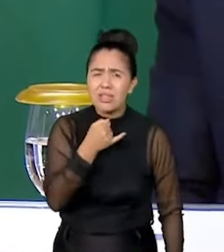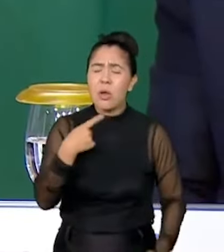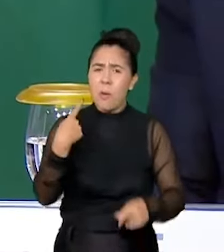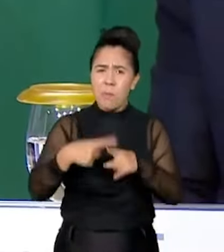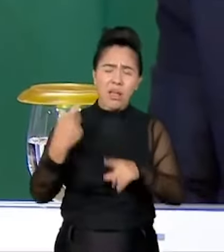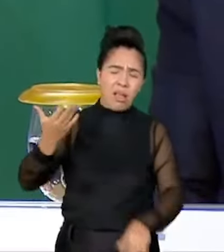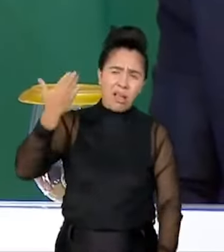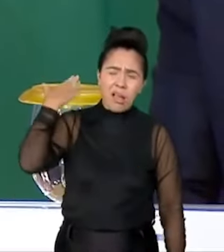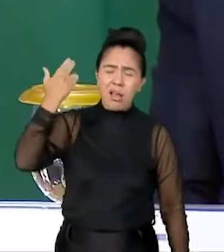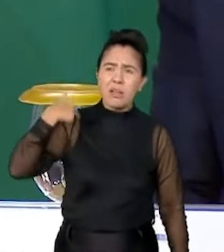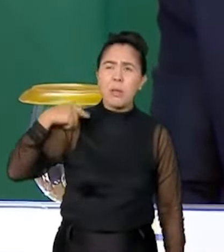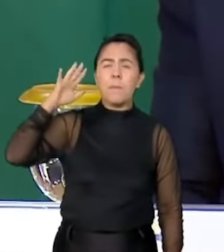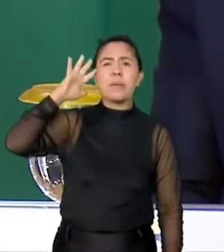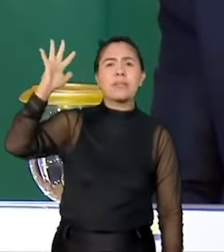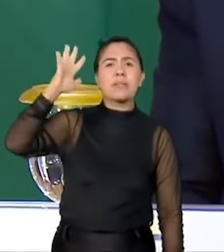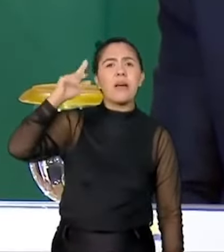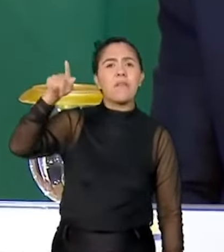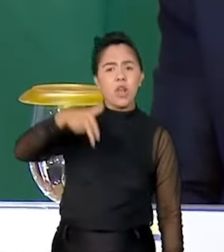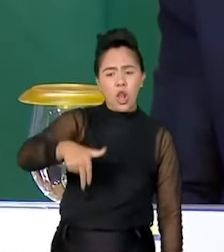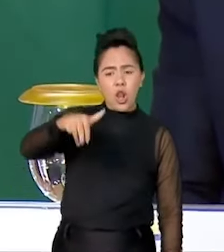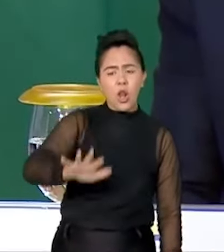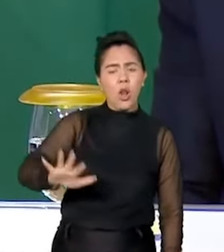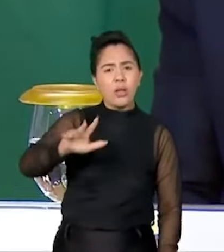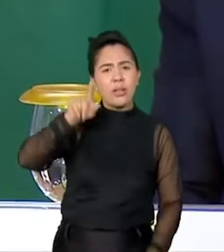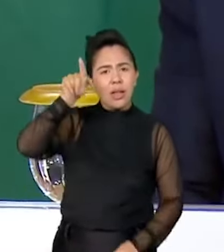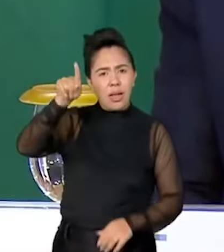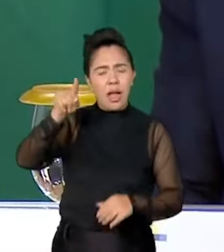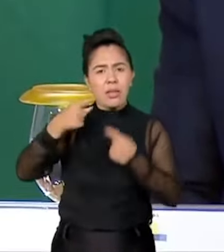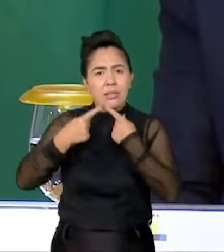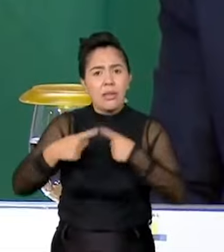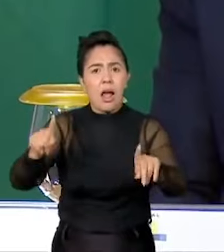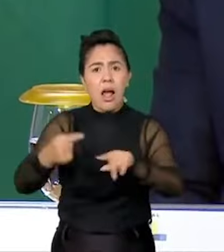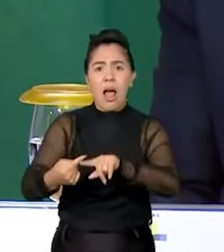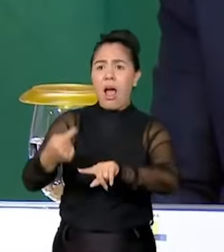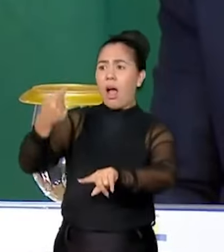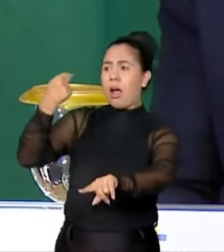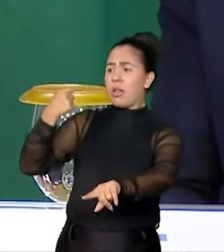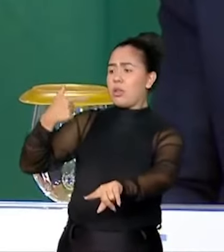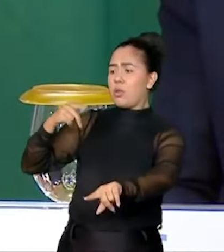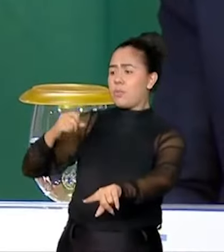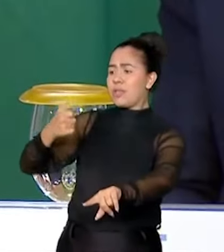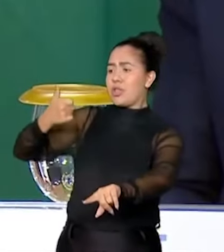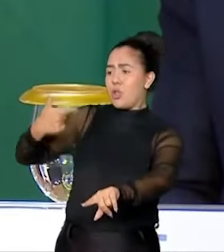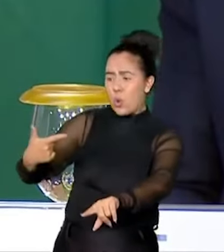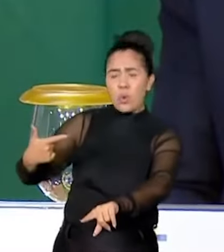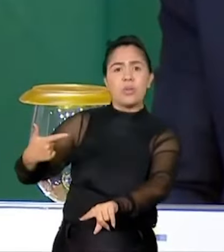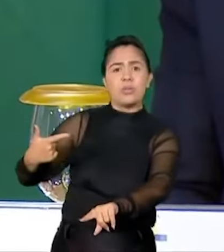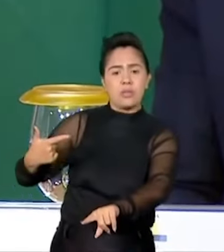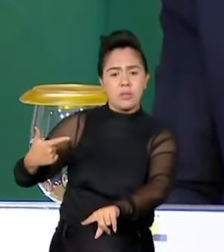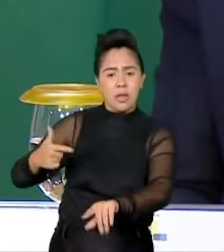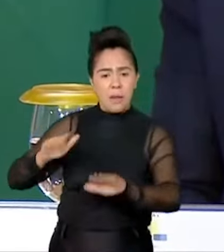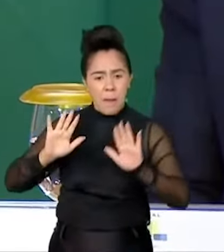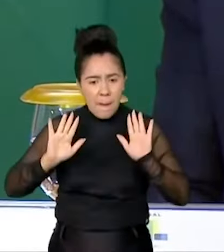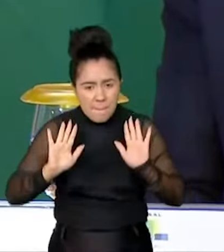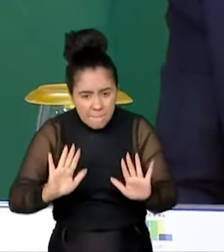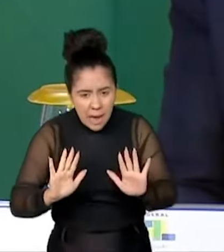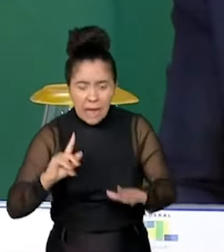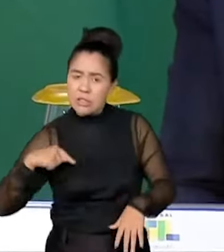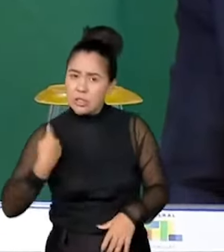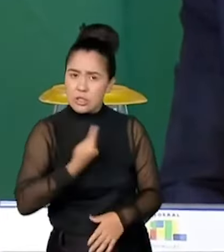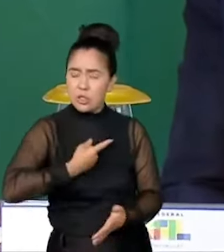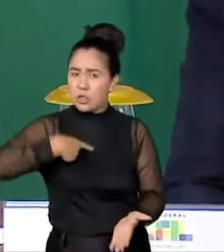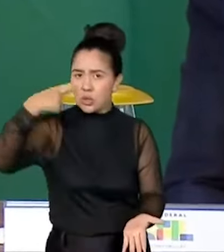que a Transnordestina fosse inaugurada em 2012. Nós agora assumimos o compromisso